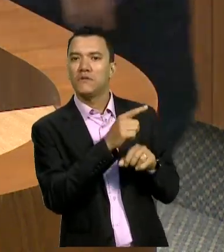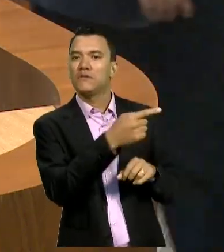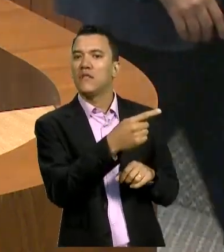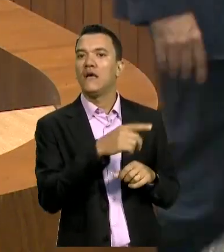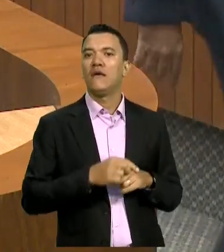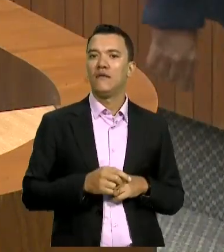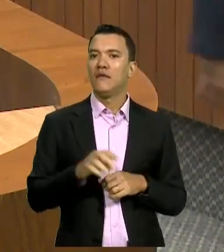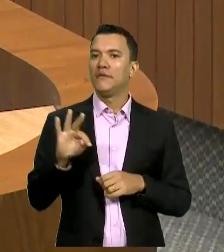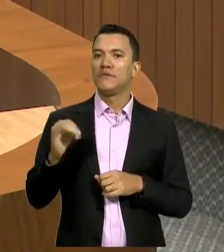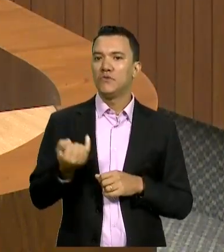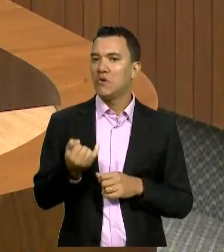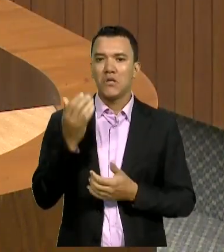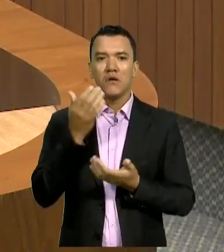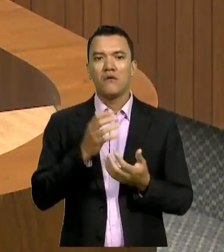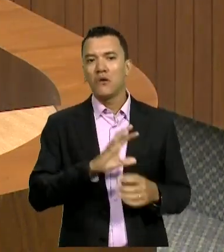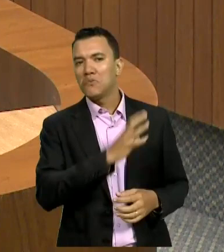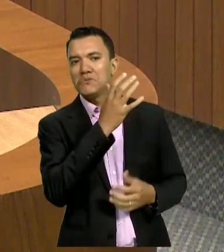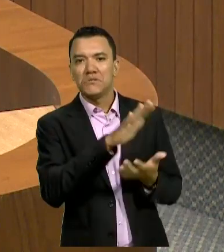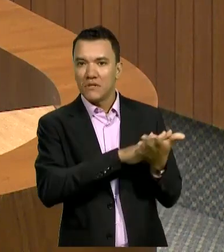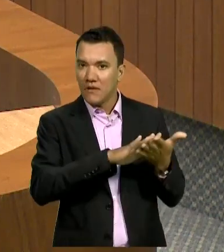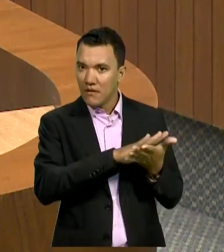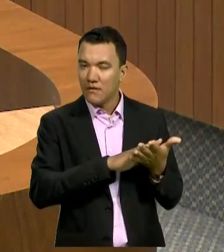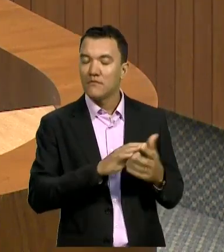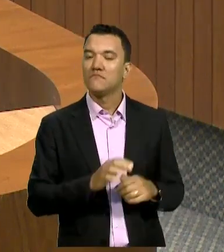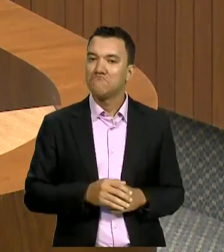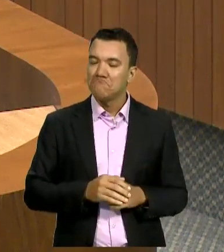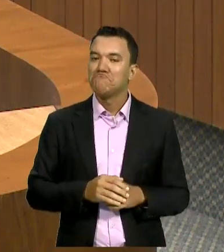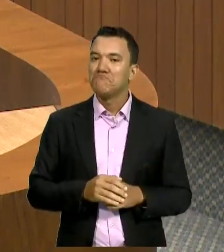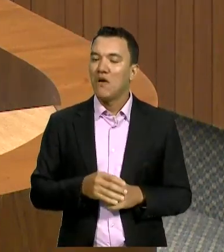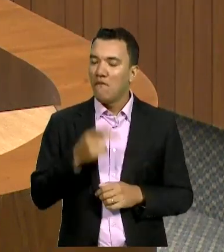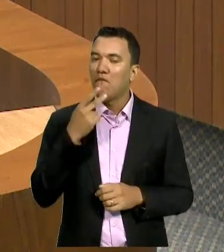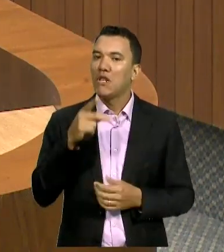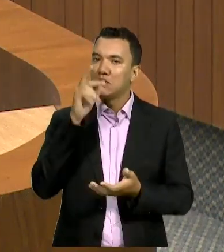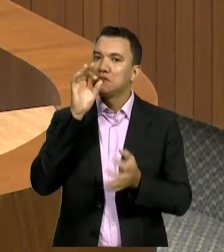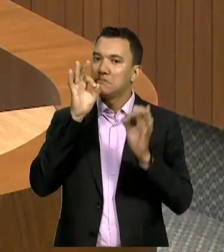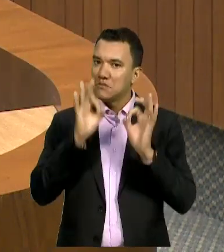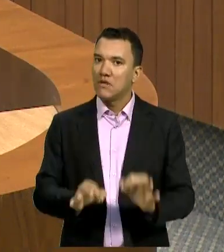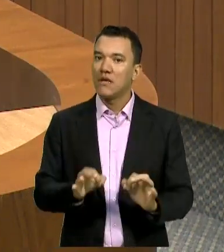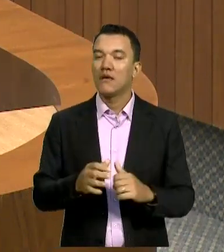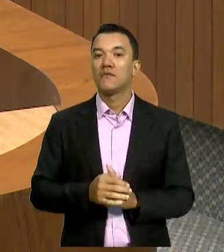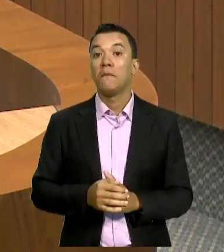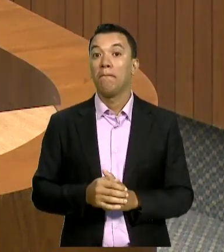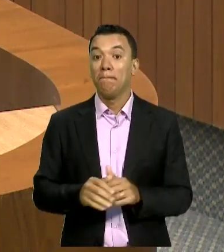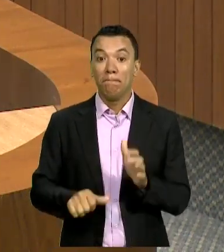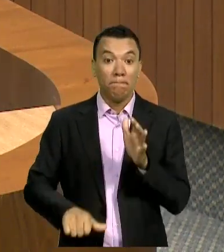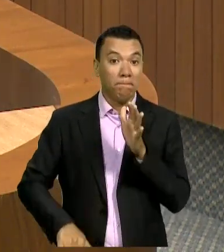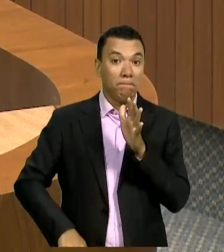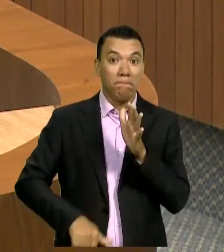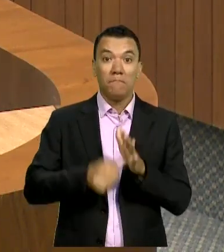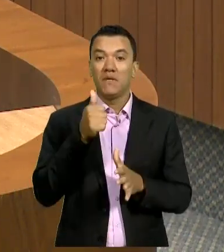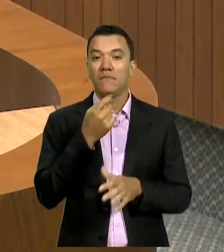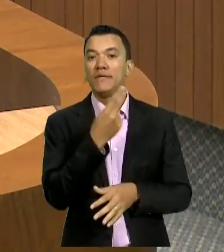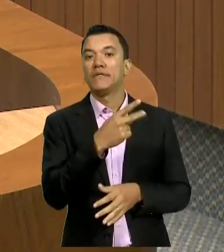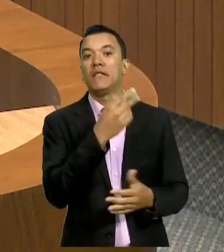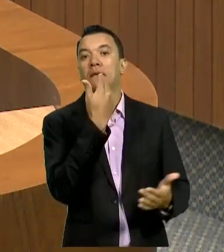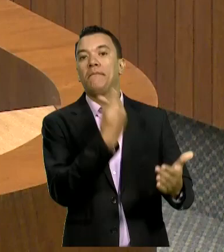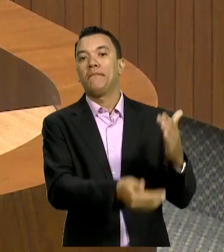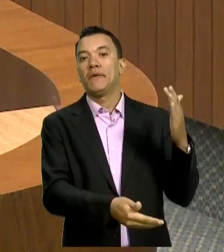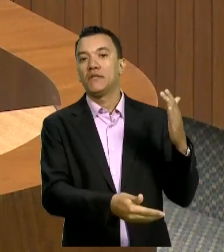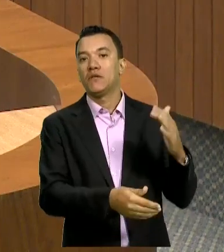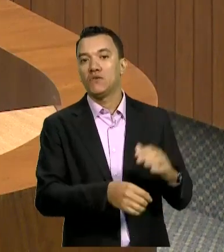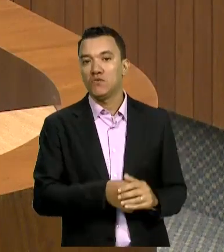que nada aconteceria jamais. Digo com certeza, será a primeira das derrotas até perder